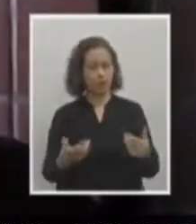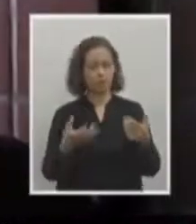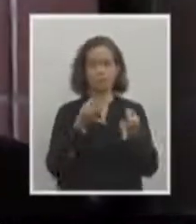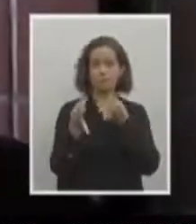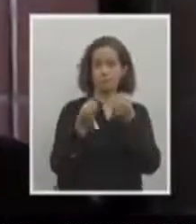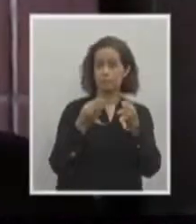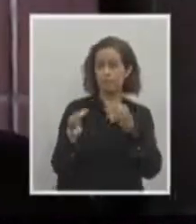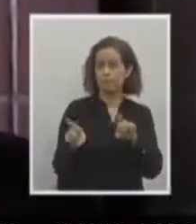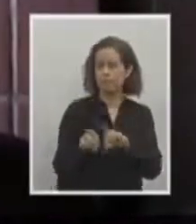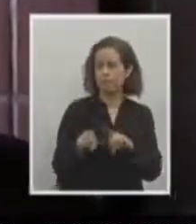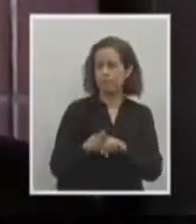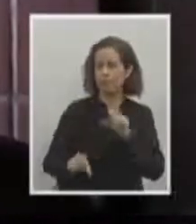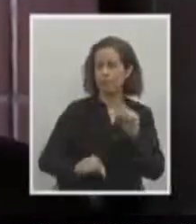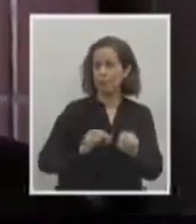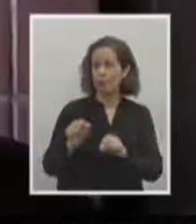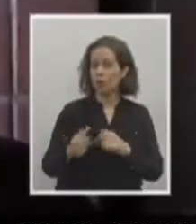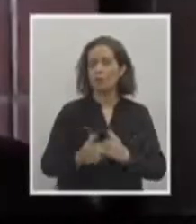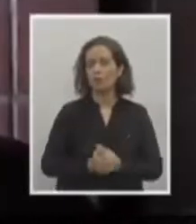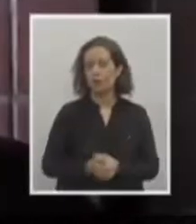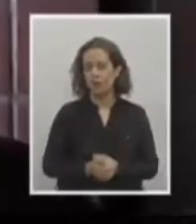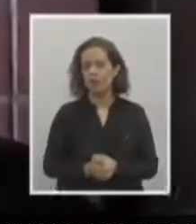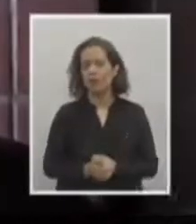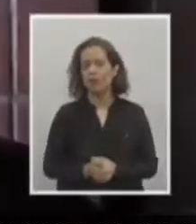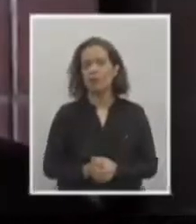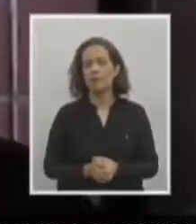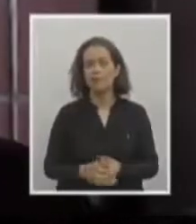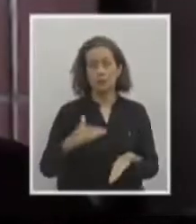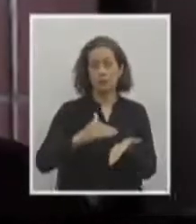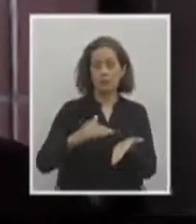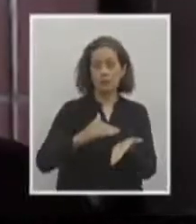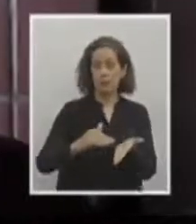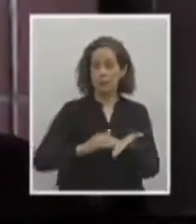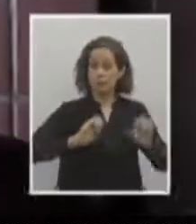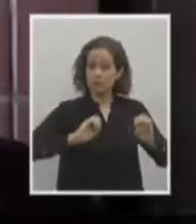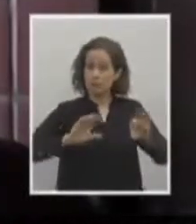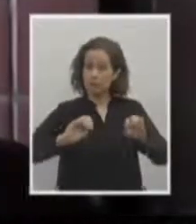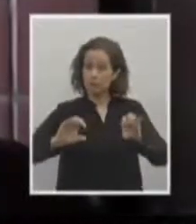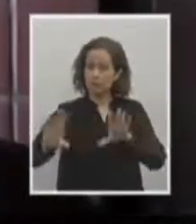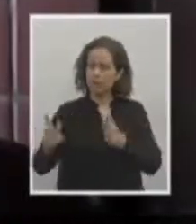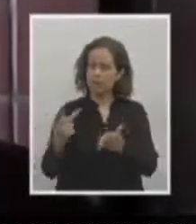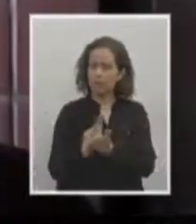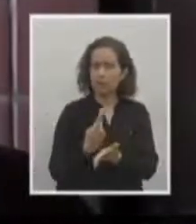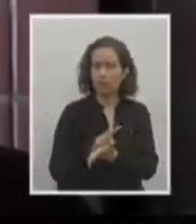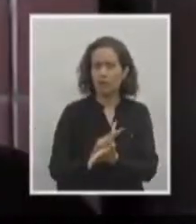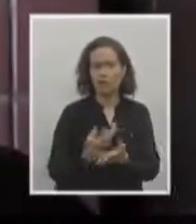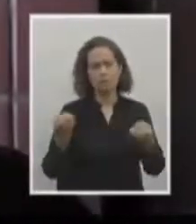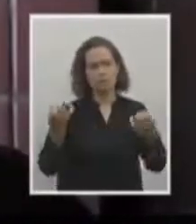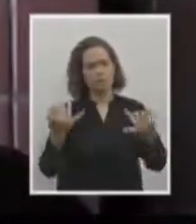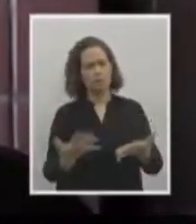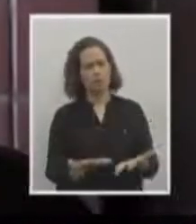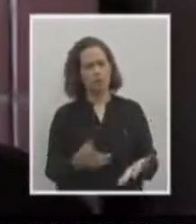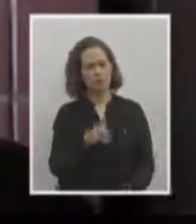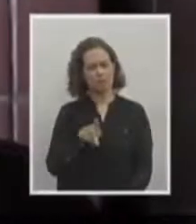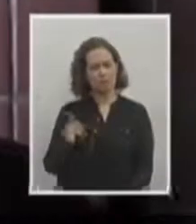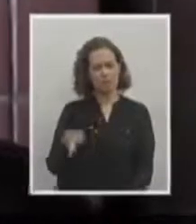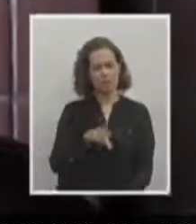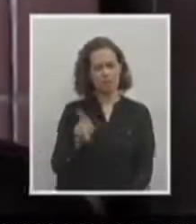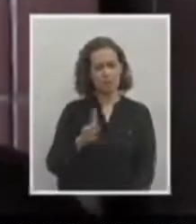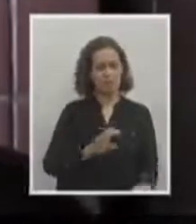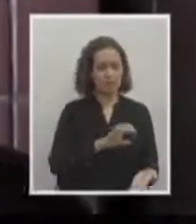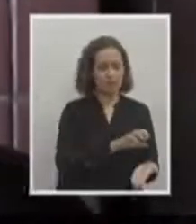que foi um equívoco da Secretaria de Educação quando diz que o professor efetivo, ele